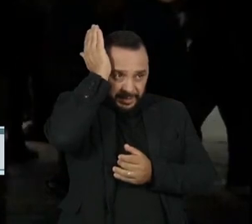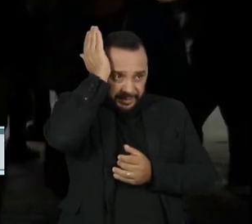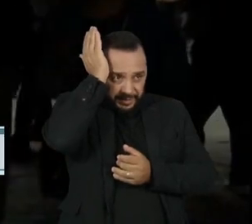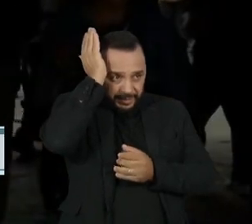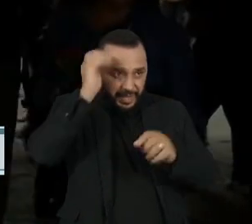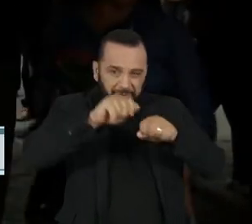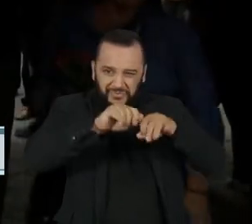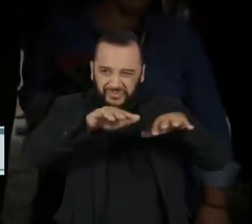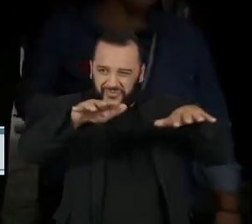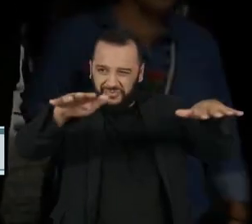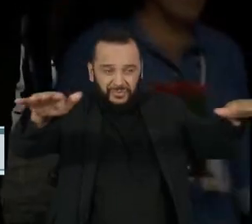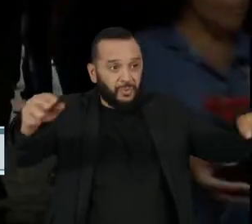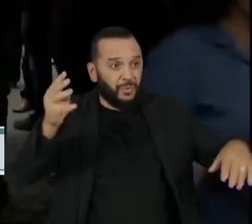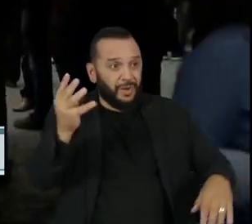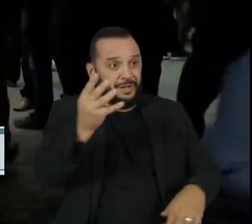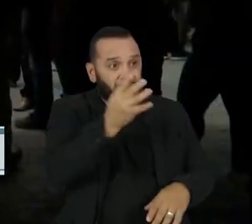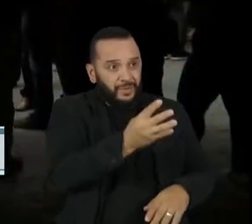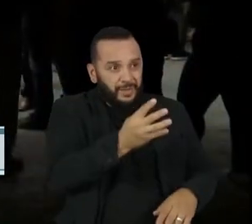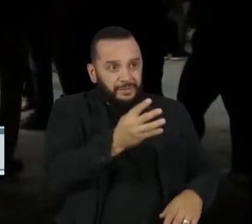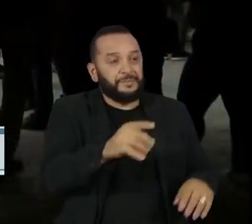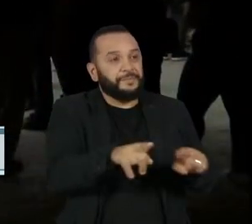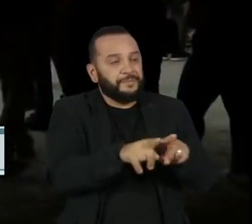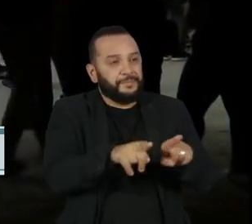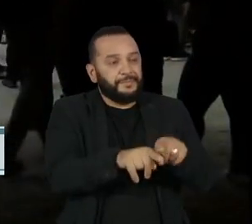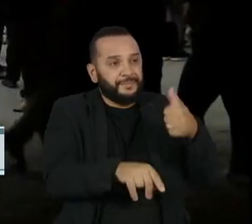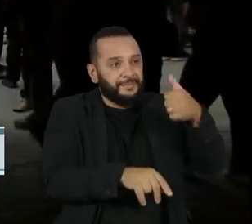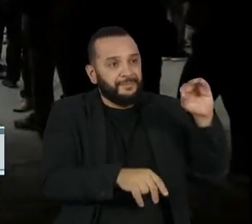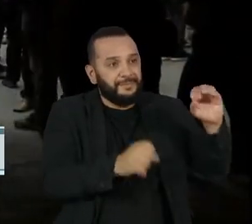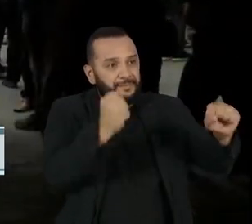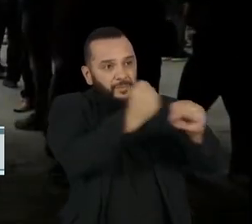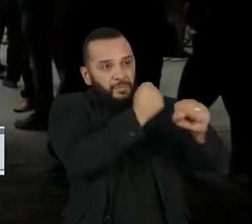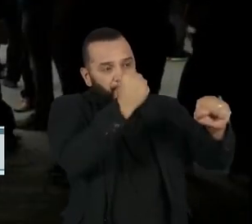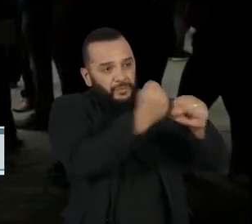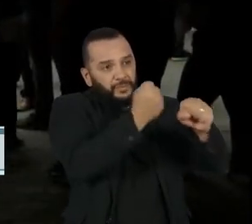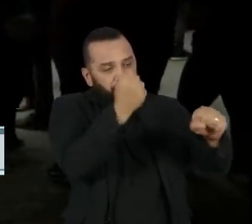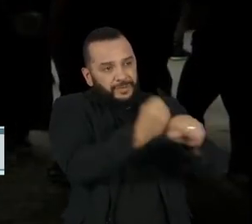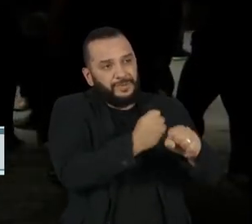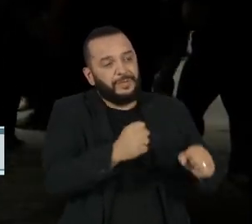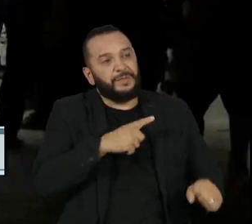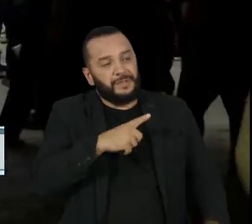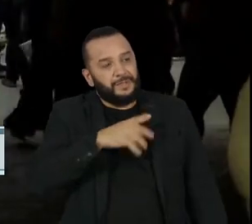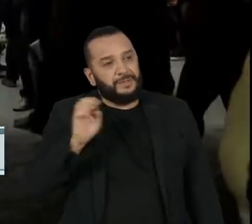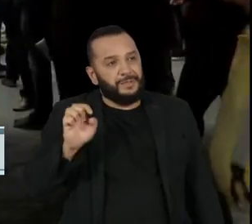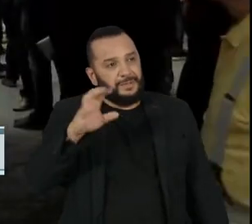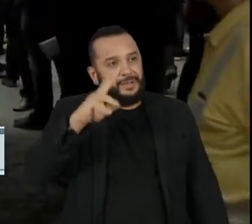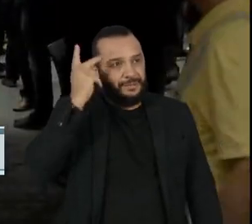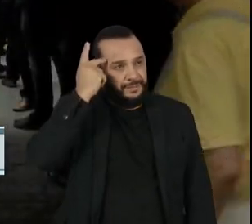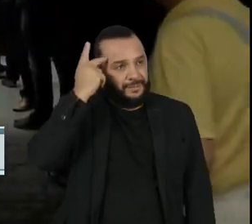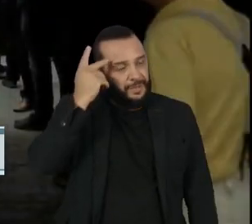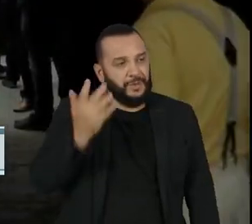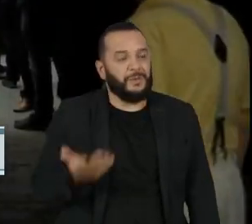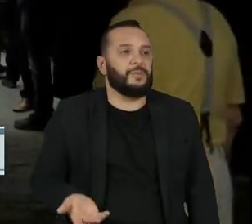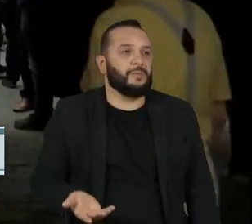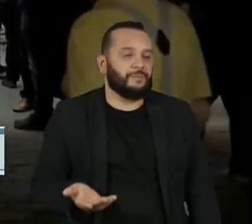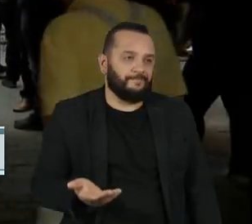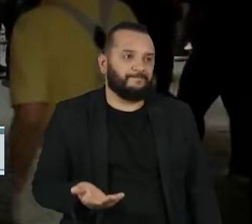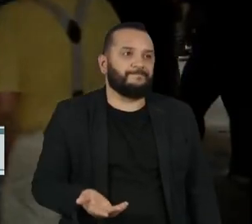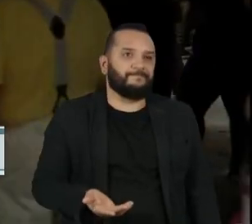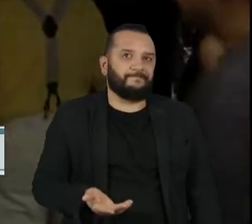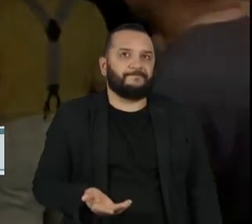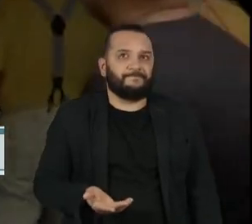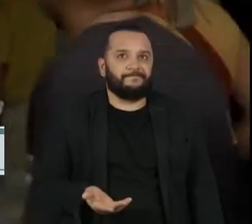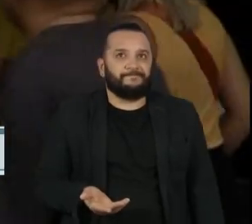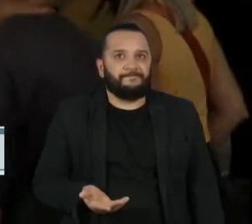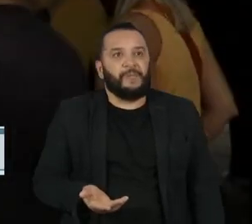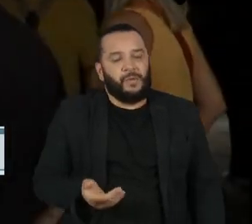estado e mais 10 em gestação e edificação. Então,